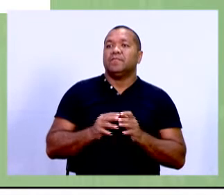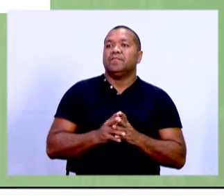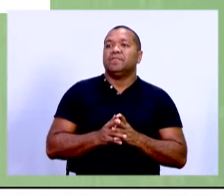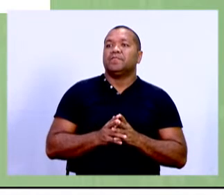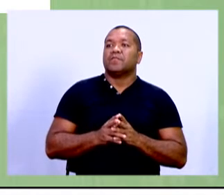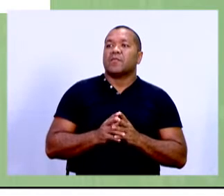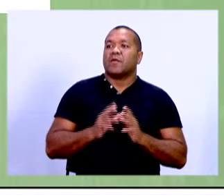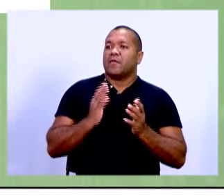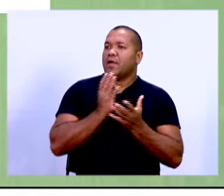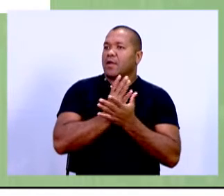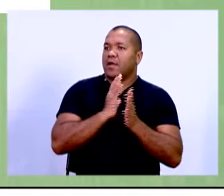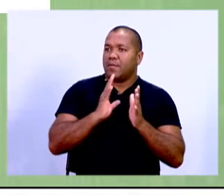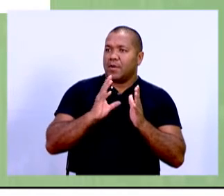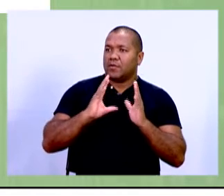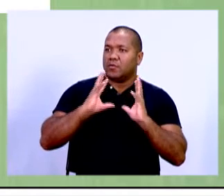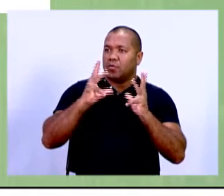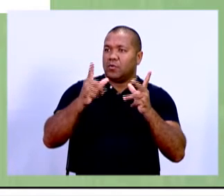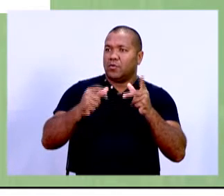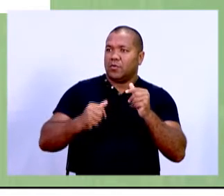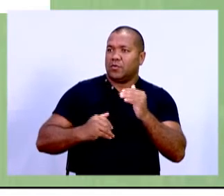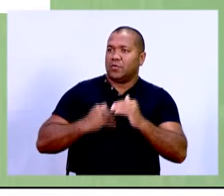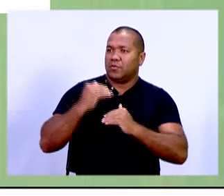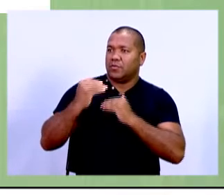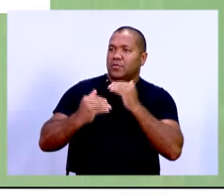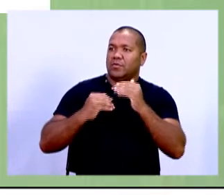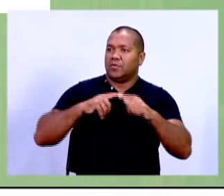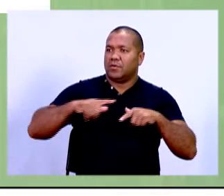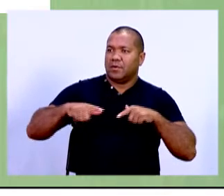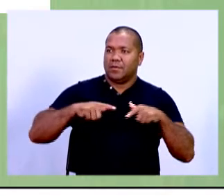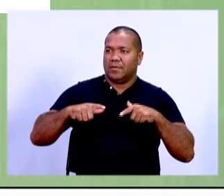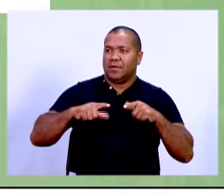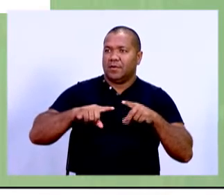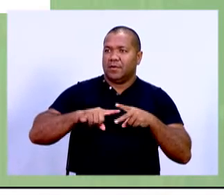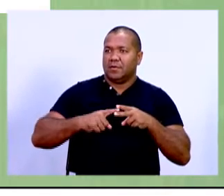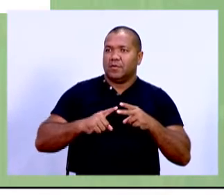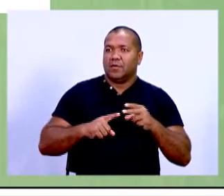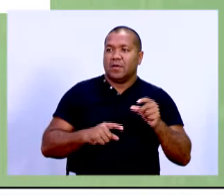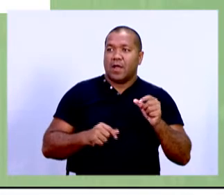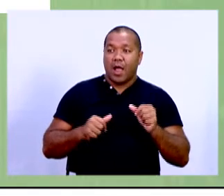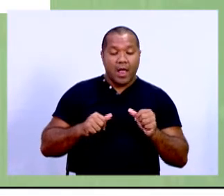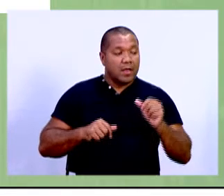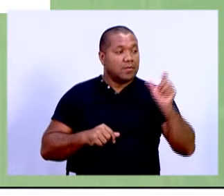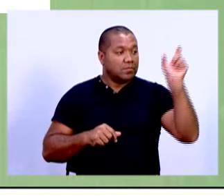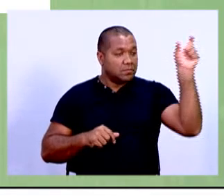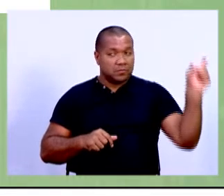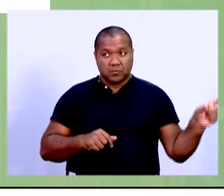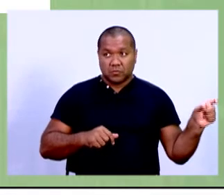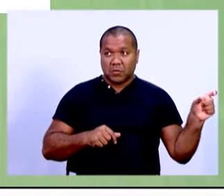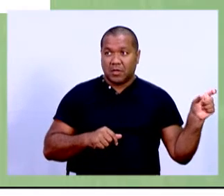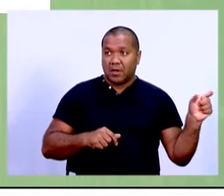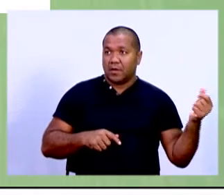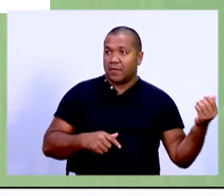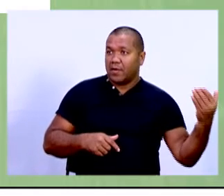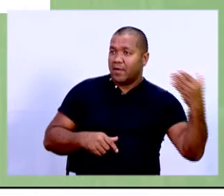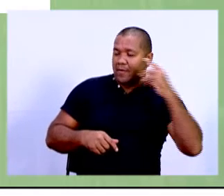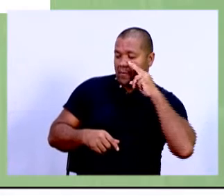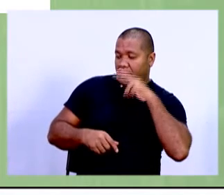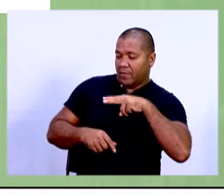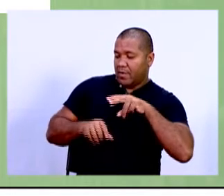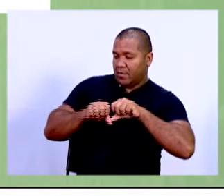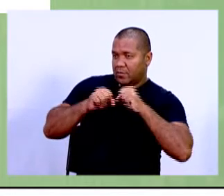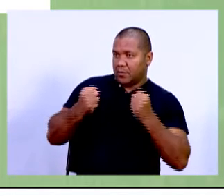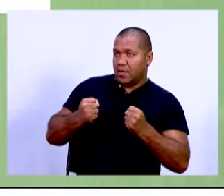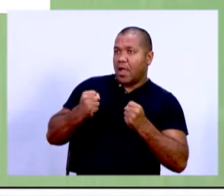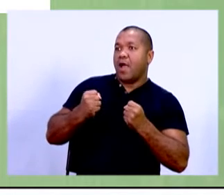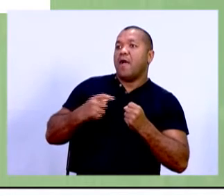essa operação toda da realização do conserto. O cliente vai logar no sistema, vai alterar o